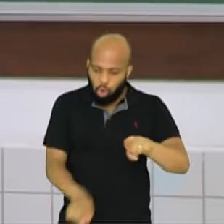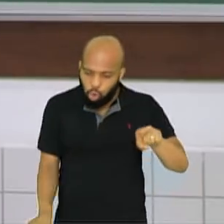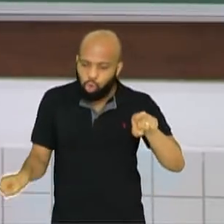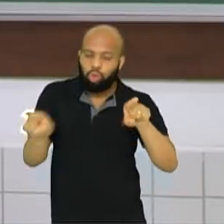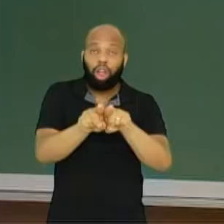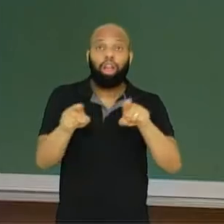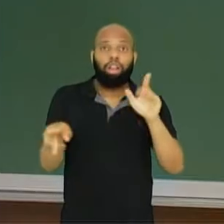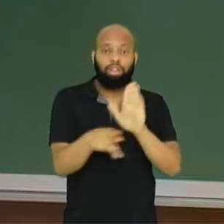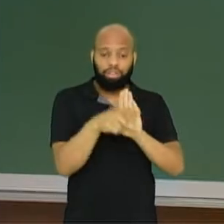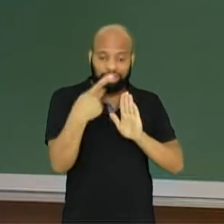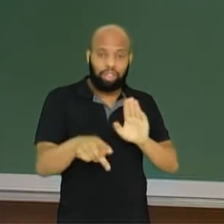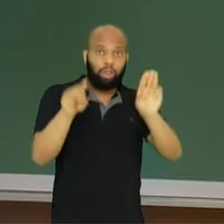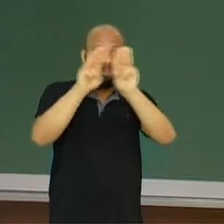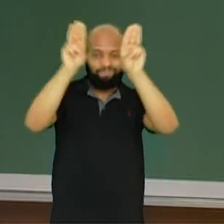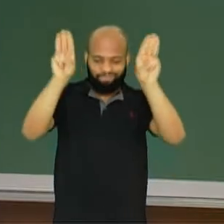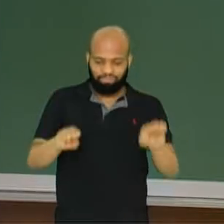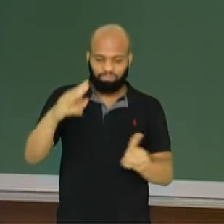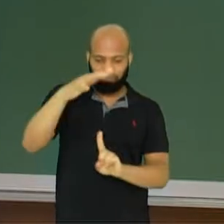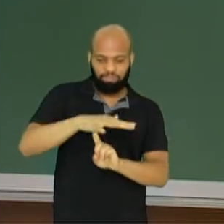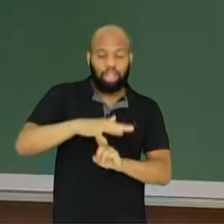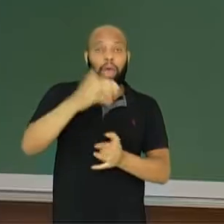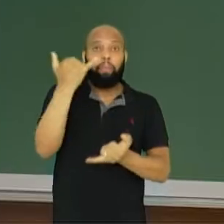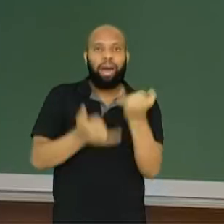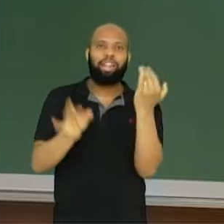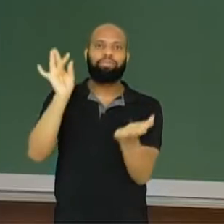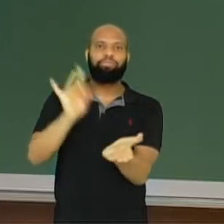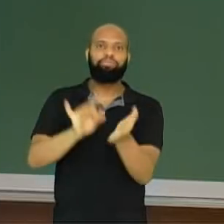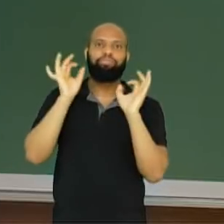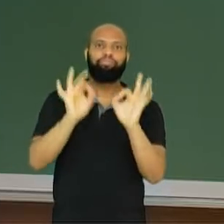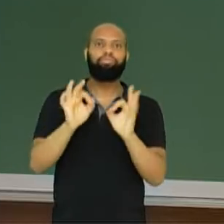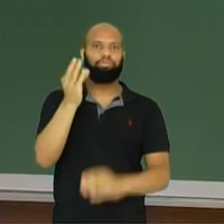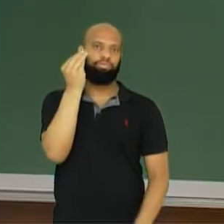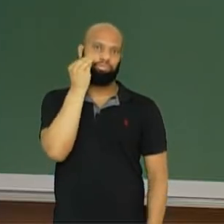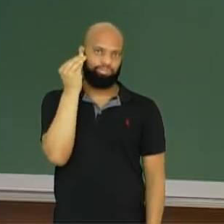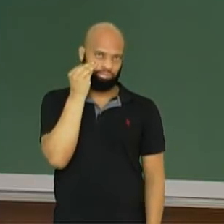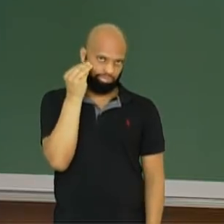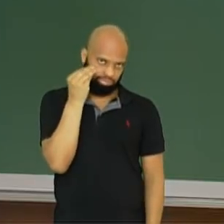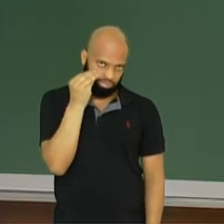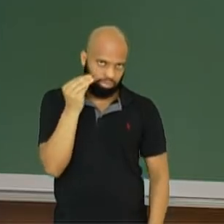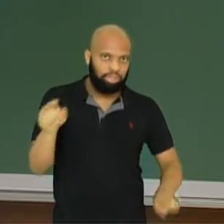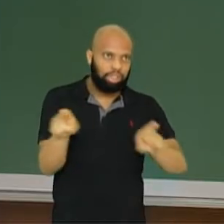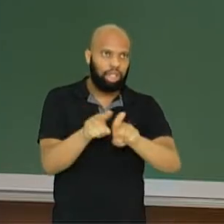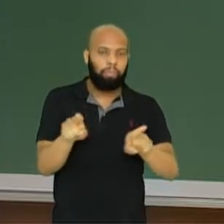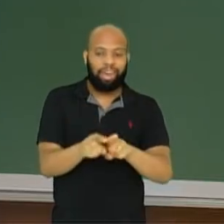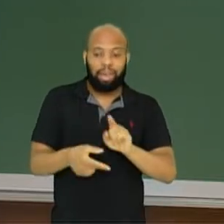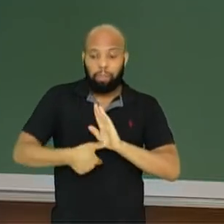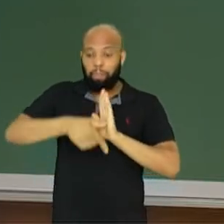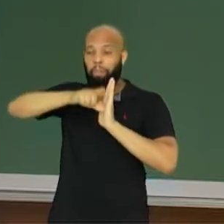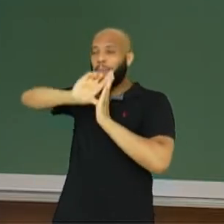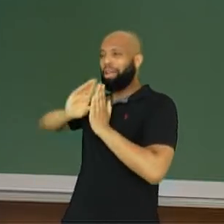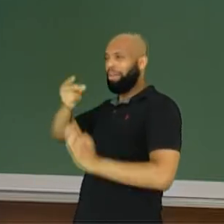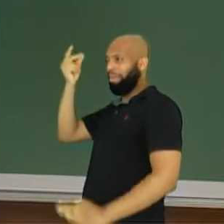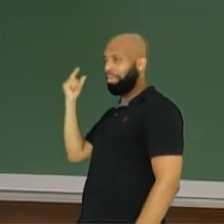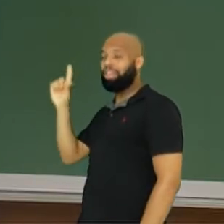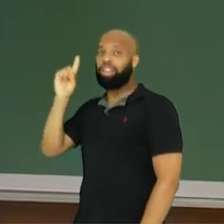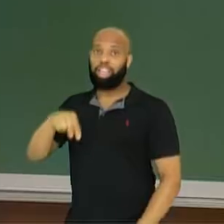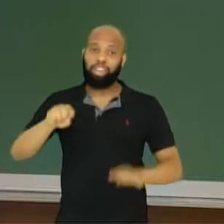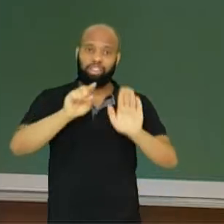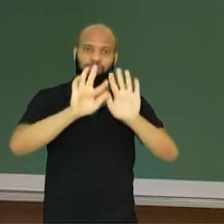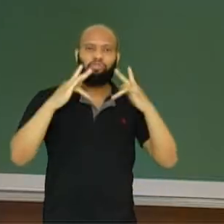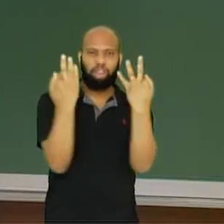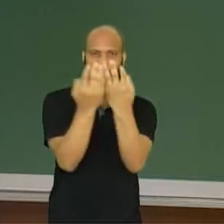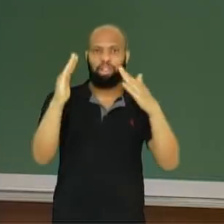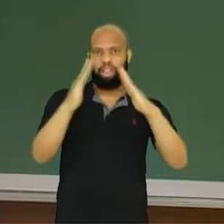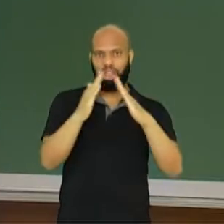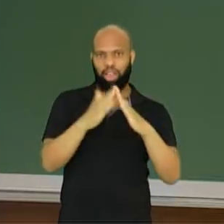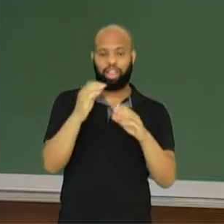que lembrasse ou que se aproximasse de uma originalidade do próximo na época que era a residência Garmater,